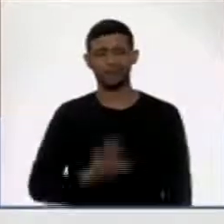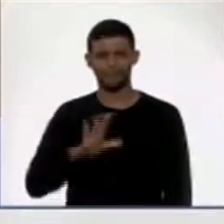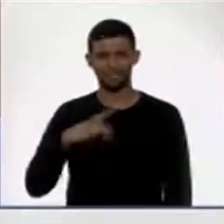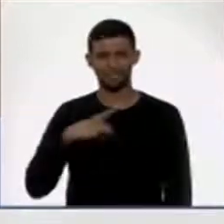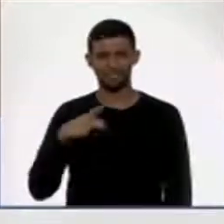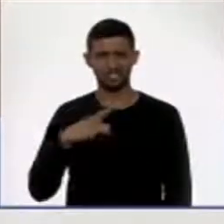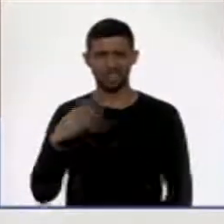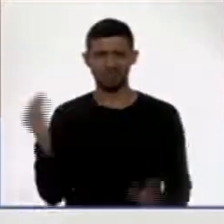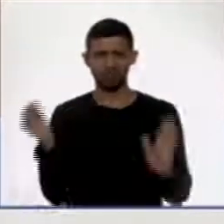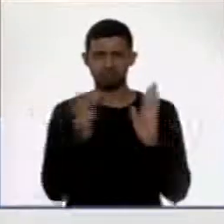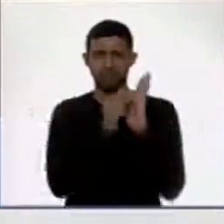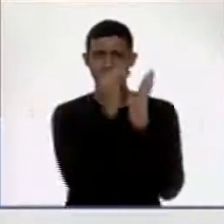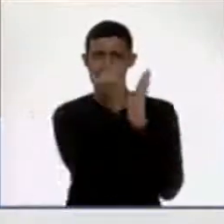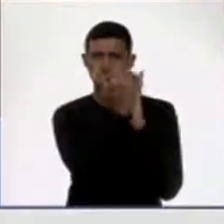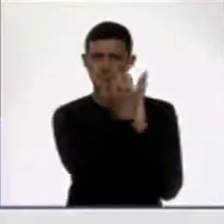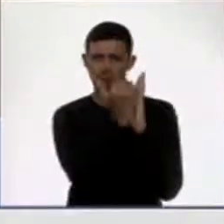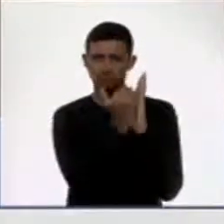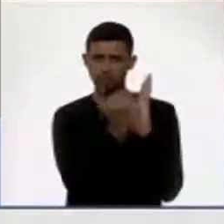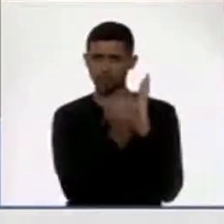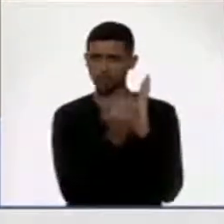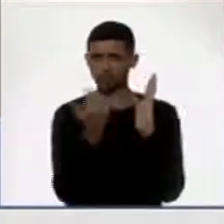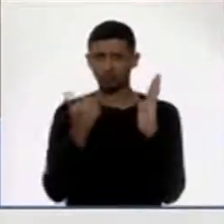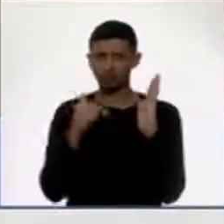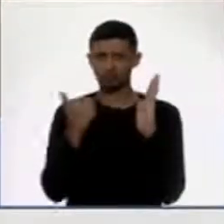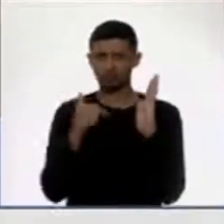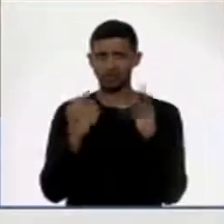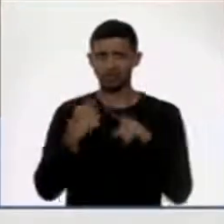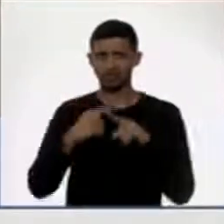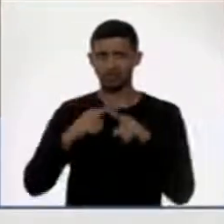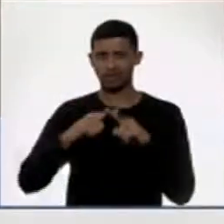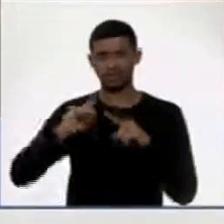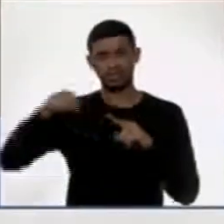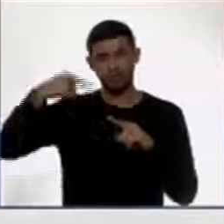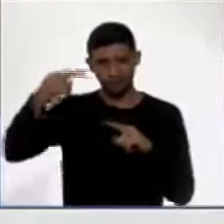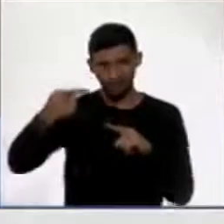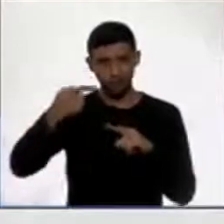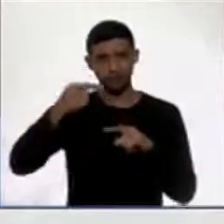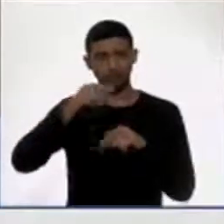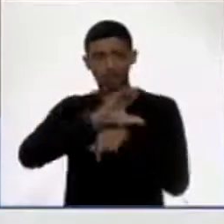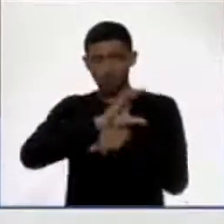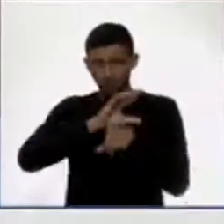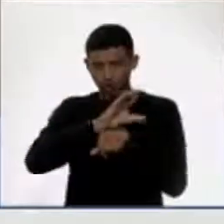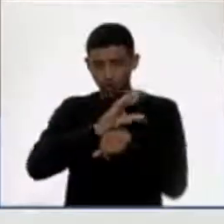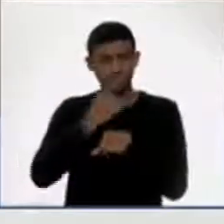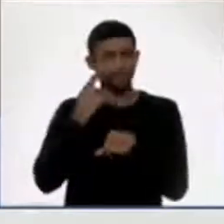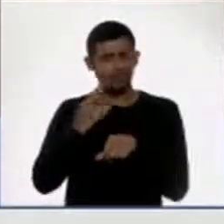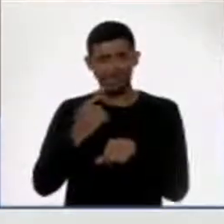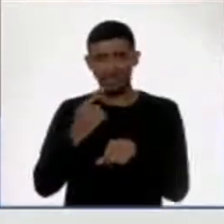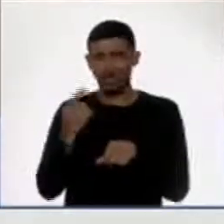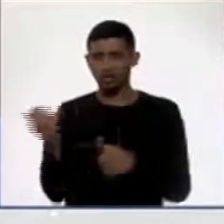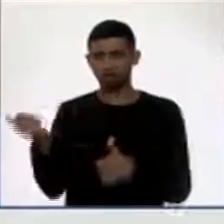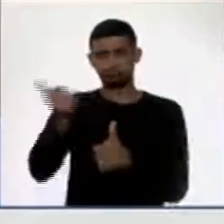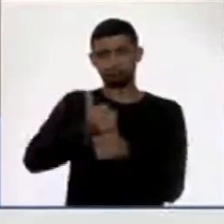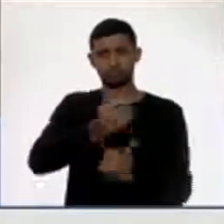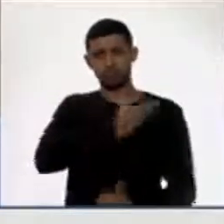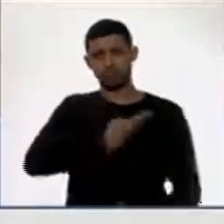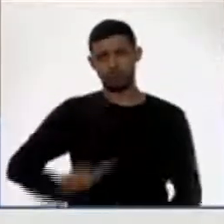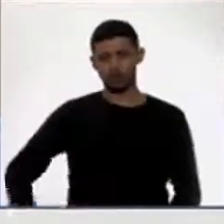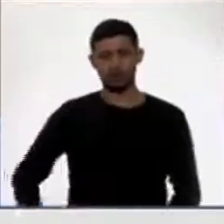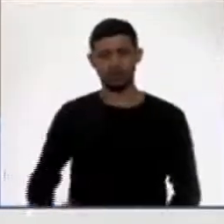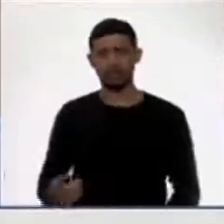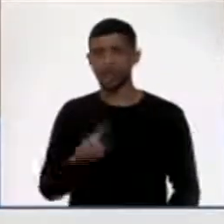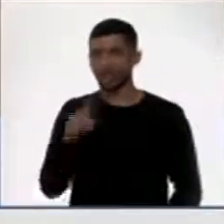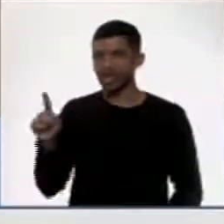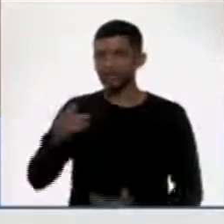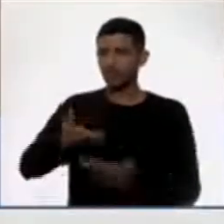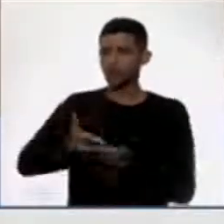implementado na sua íntegra, porque depois da Constituição, os sucessivos governos têm